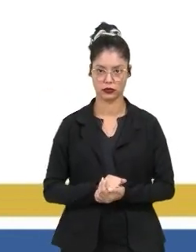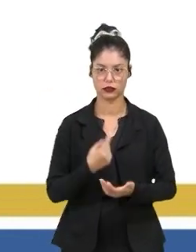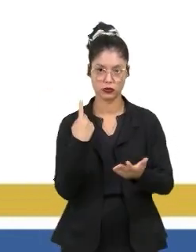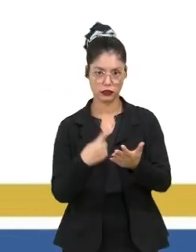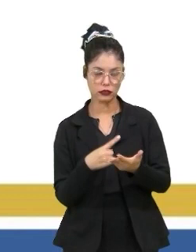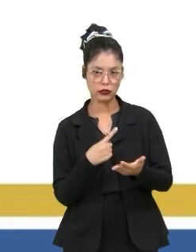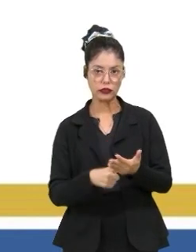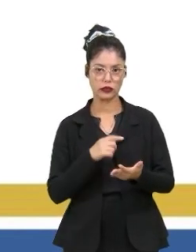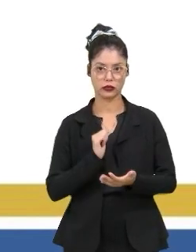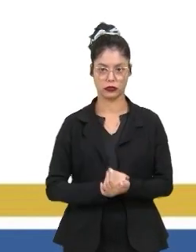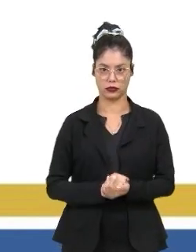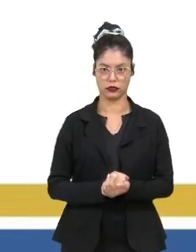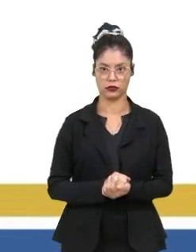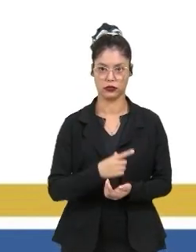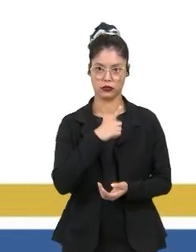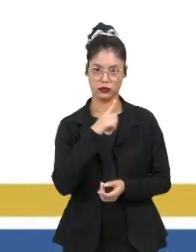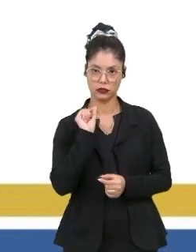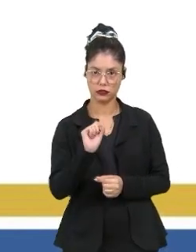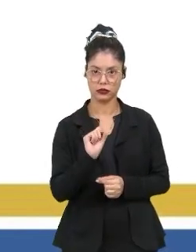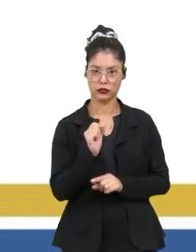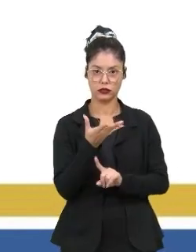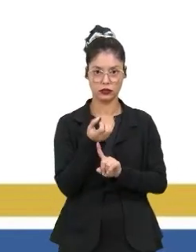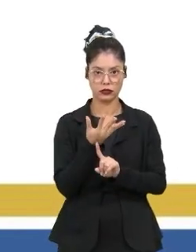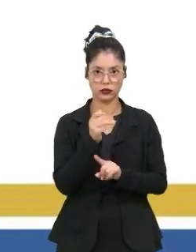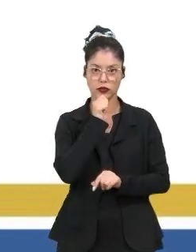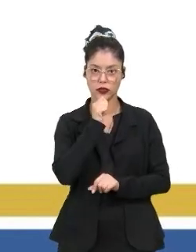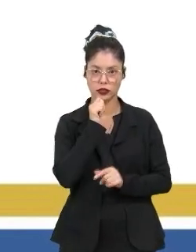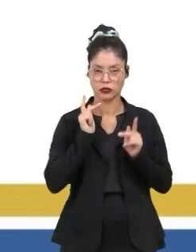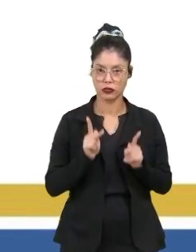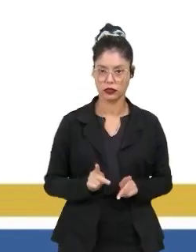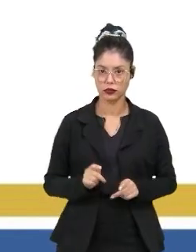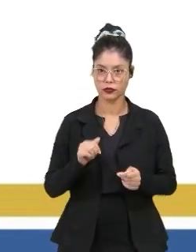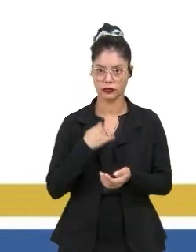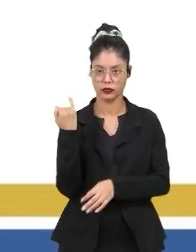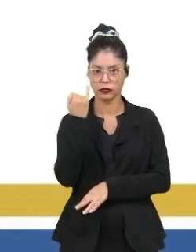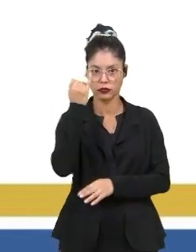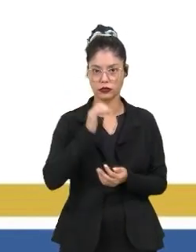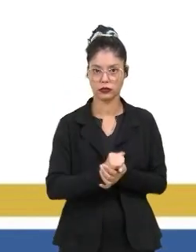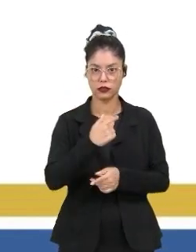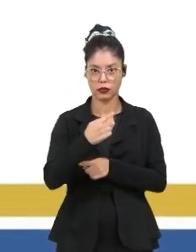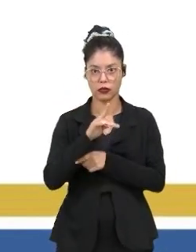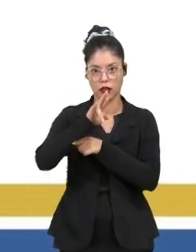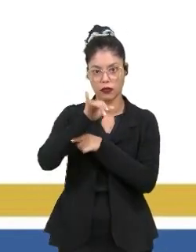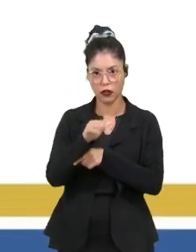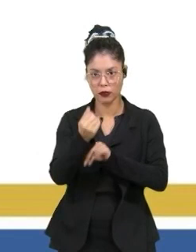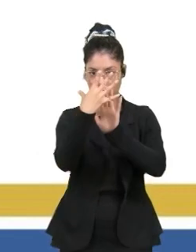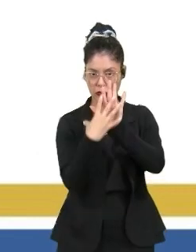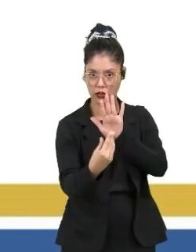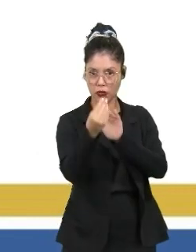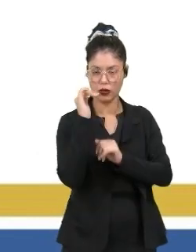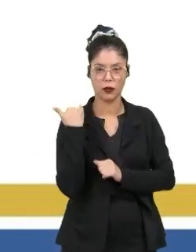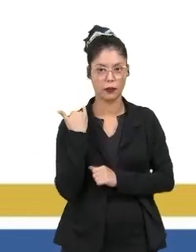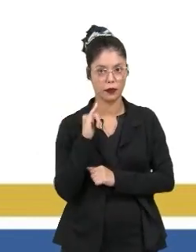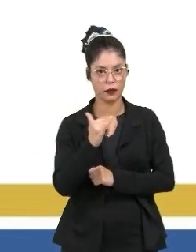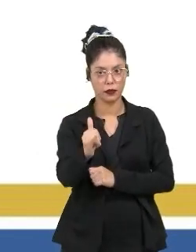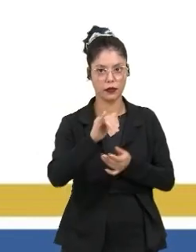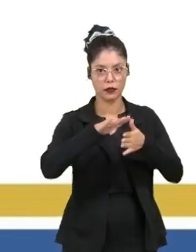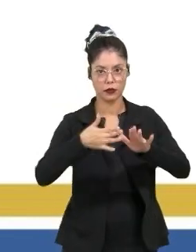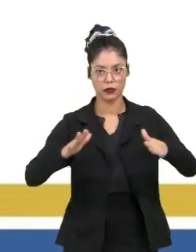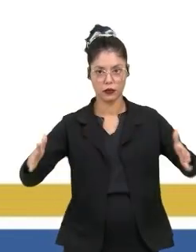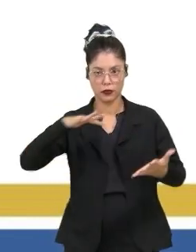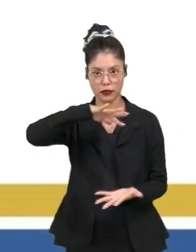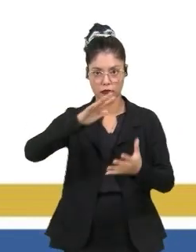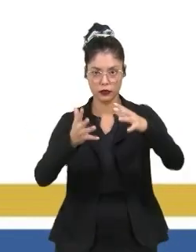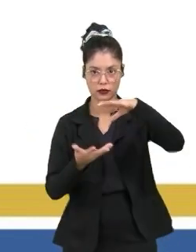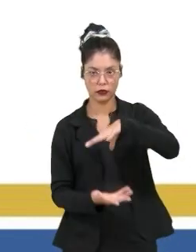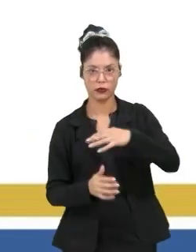metros. Considere que essas antenas se comportam como fontes pontiformes que emitem ondas eletromagnéticas